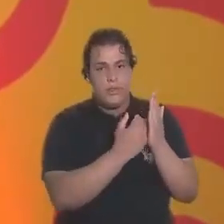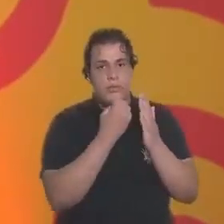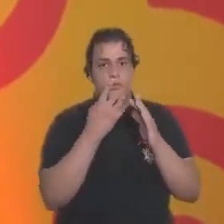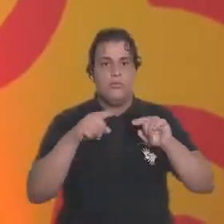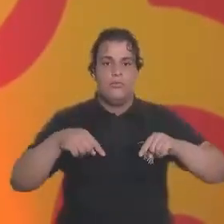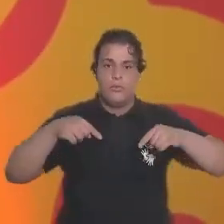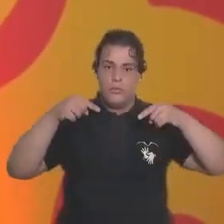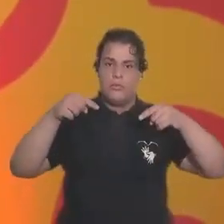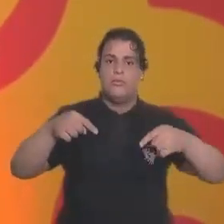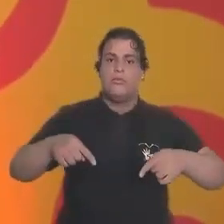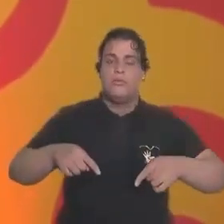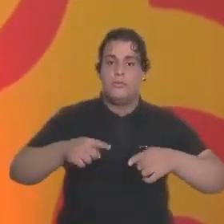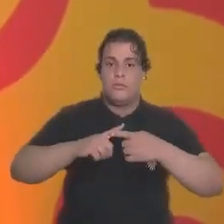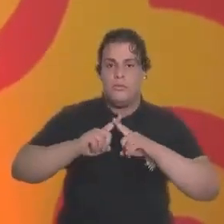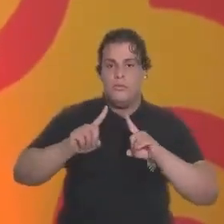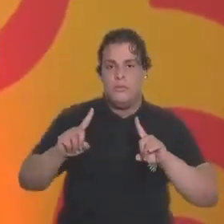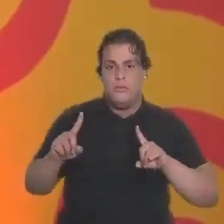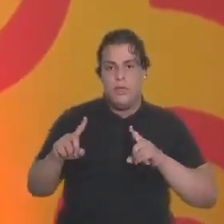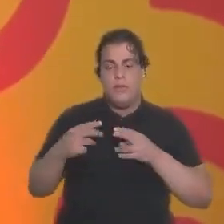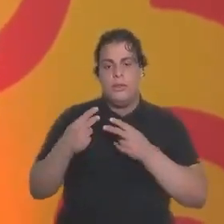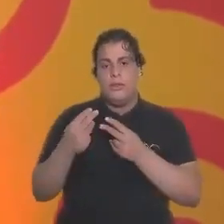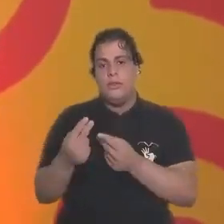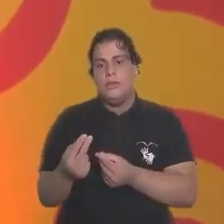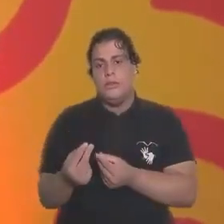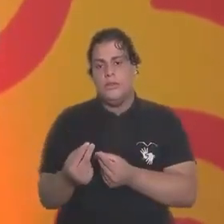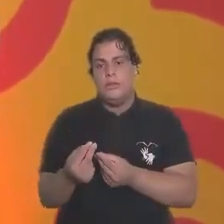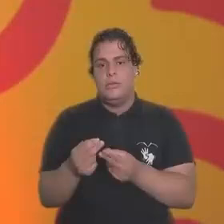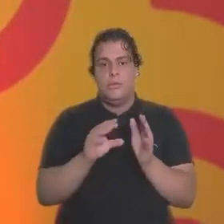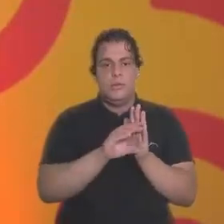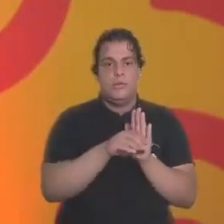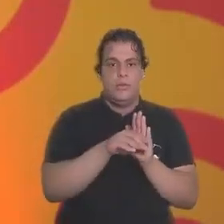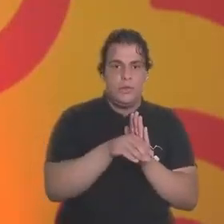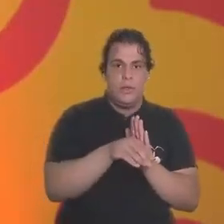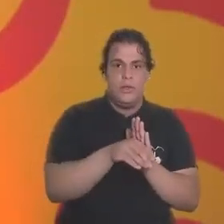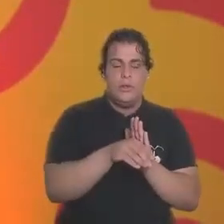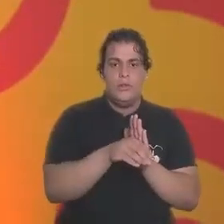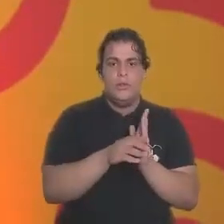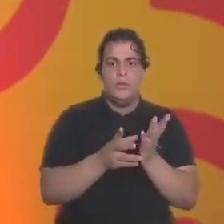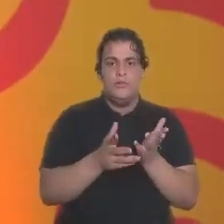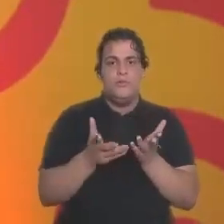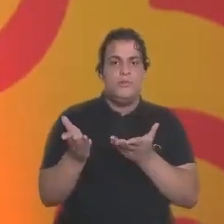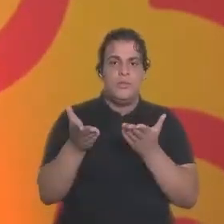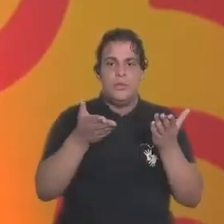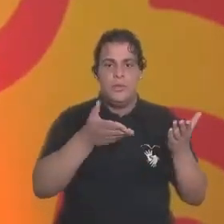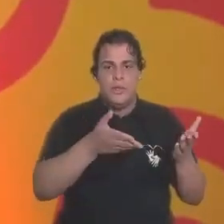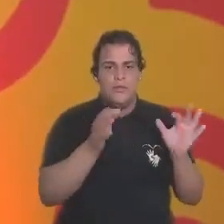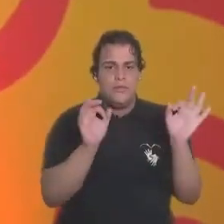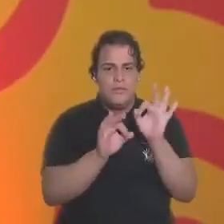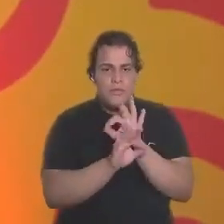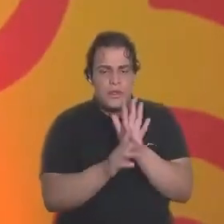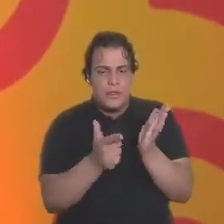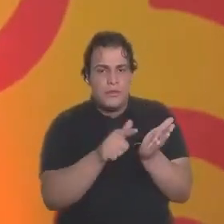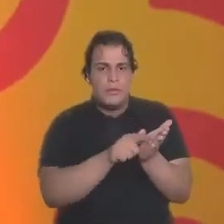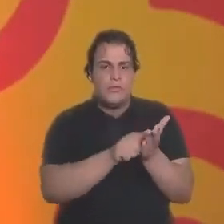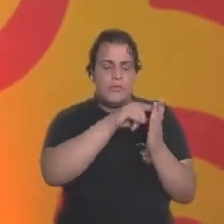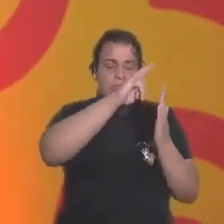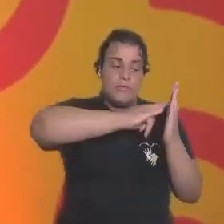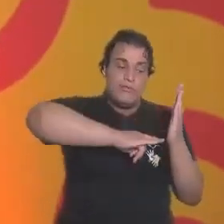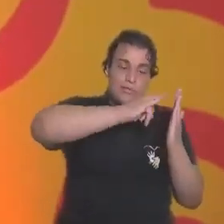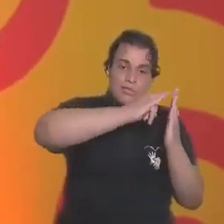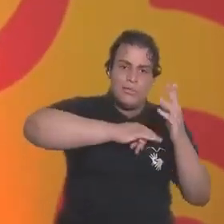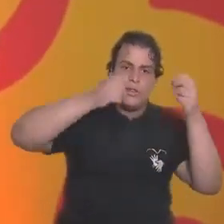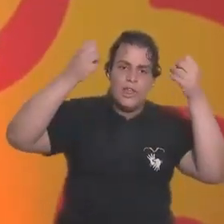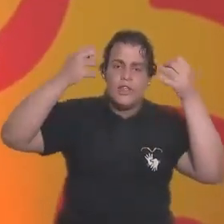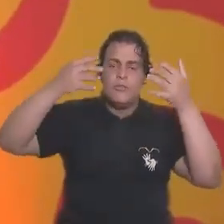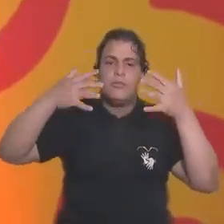sendo repassadas, mas sempre no conceito, na teoria. Mas quando você traz ali, no final do livro, todo um documento que